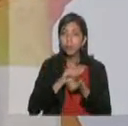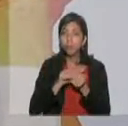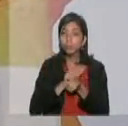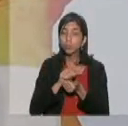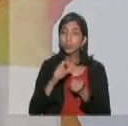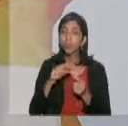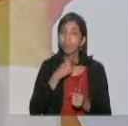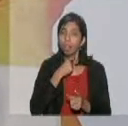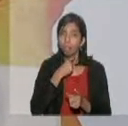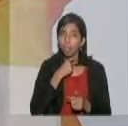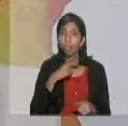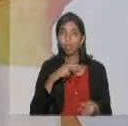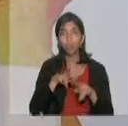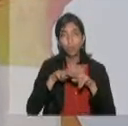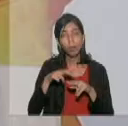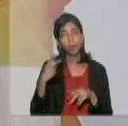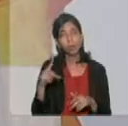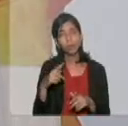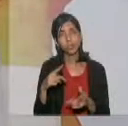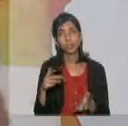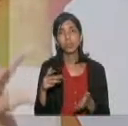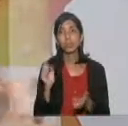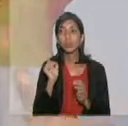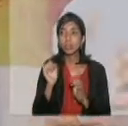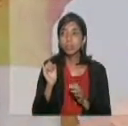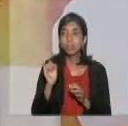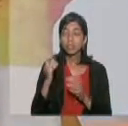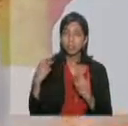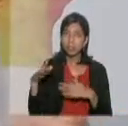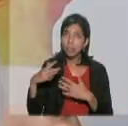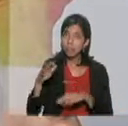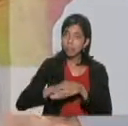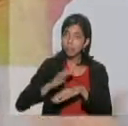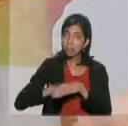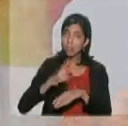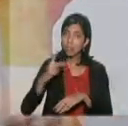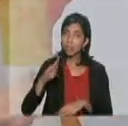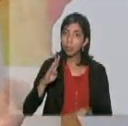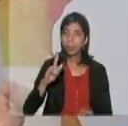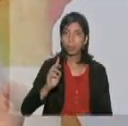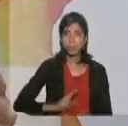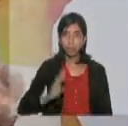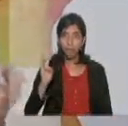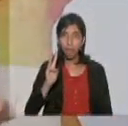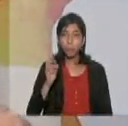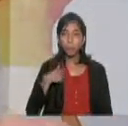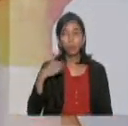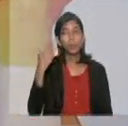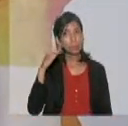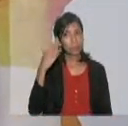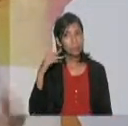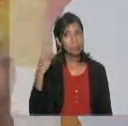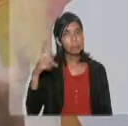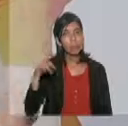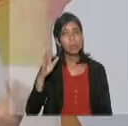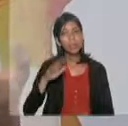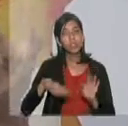de pinça, a gente já começa a separar para que ela tenha contato com aquele alimento na forma que é